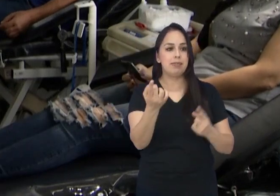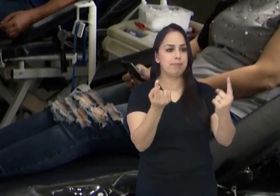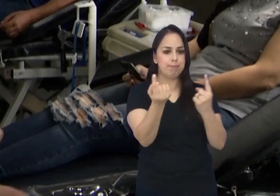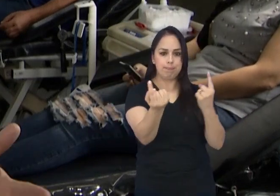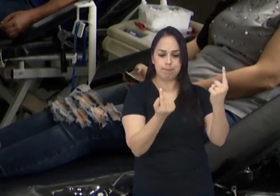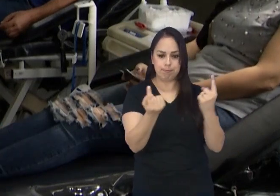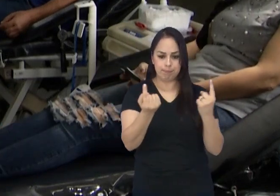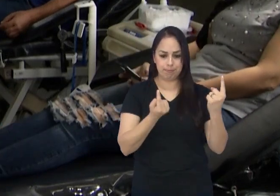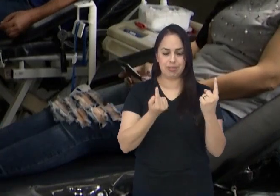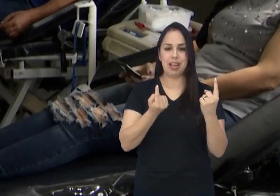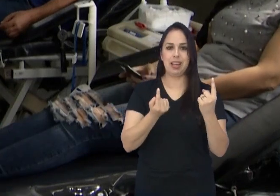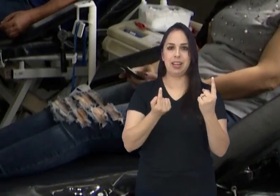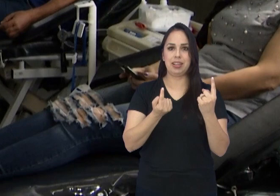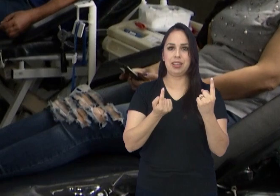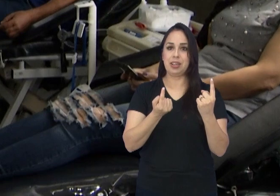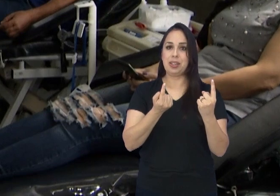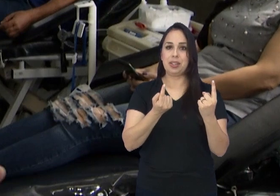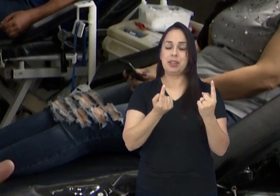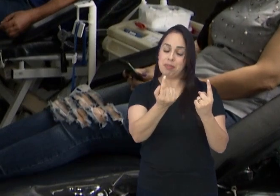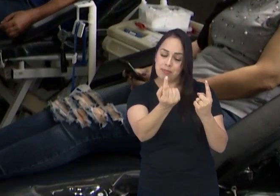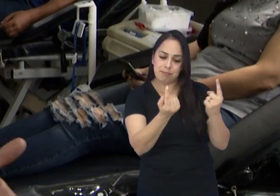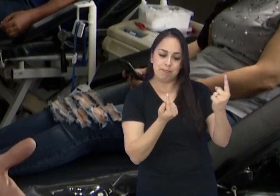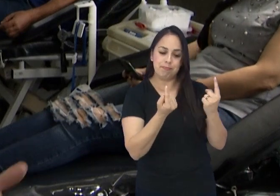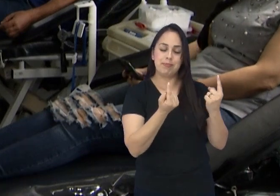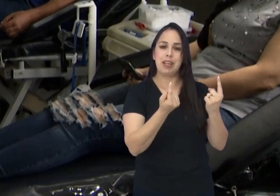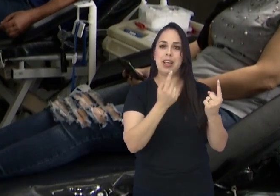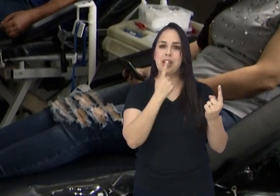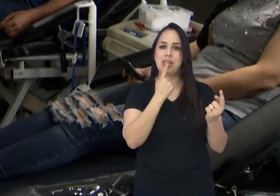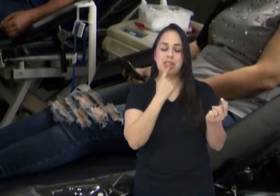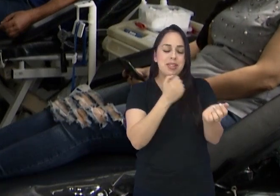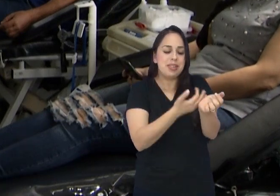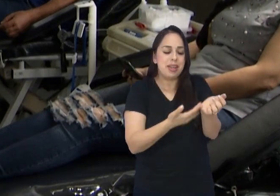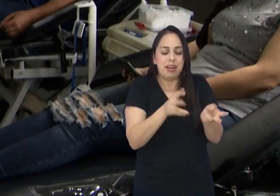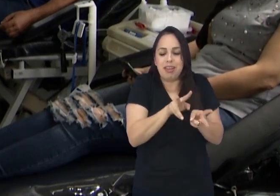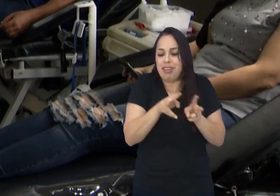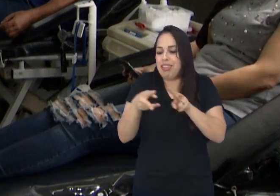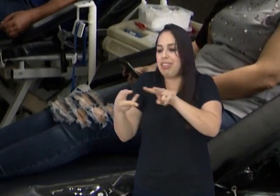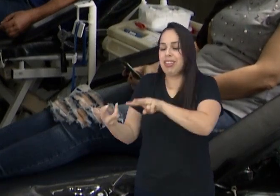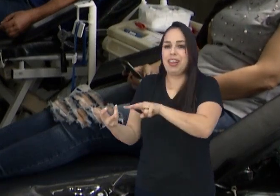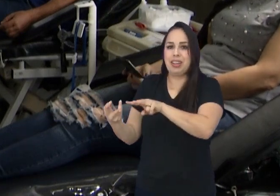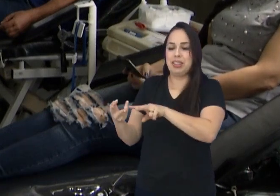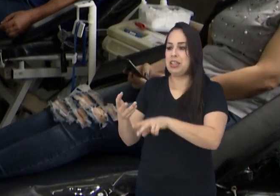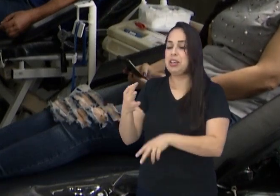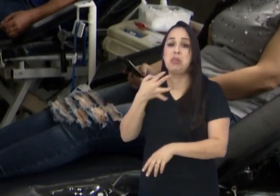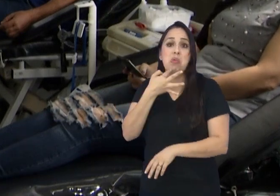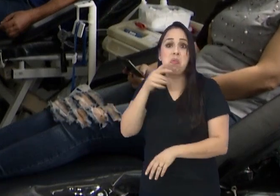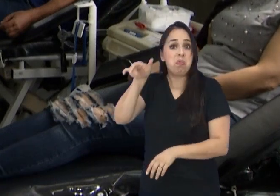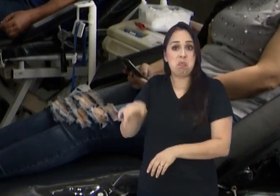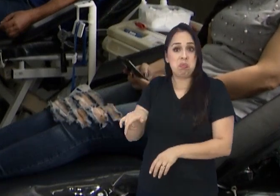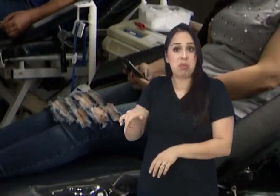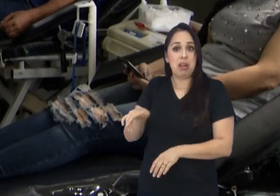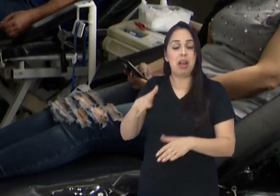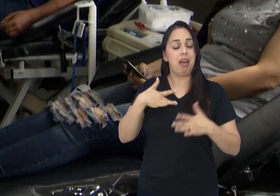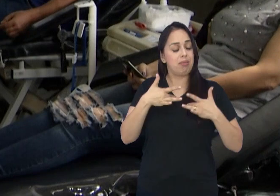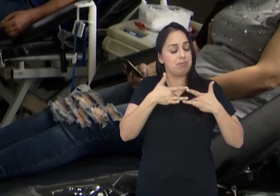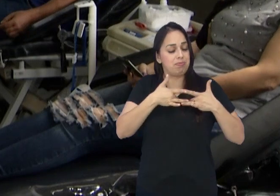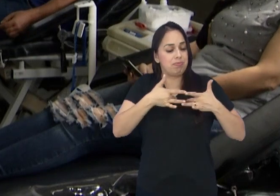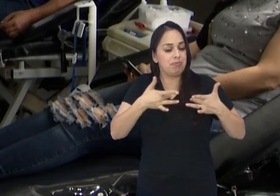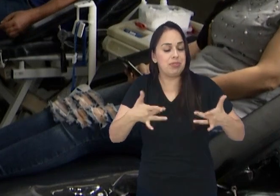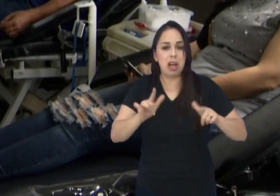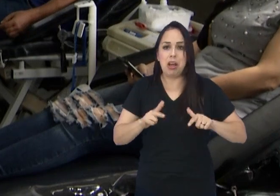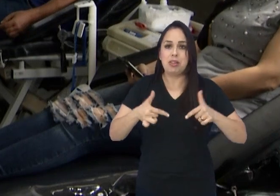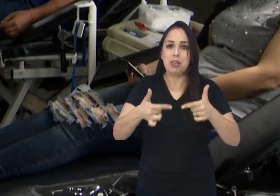conforto do seu lar para vir aqui comparecer ao serviço e doar um pouco de si para uma pessoa que sequer o conhece. Então é um gesto muito nobre que a